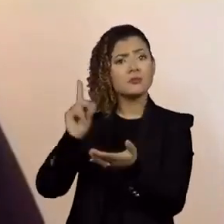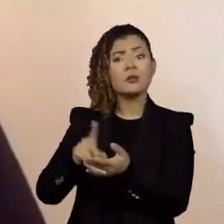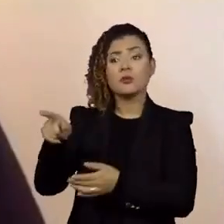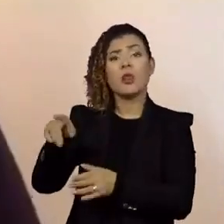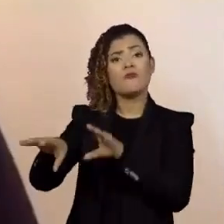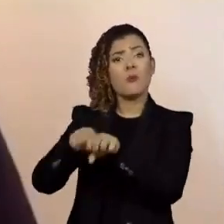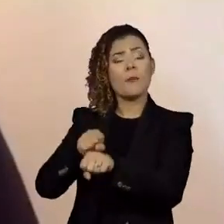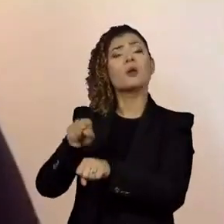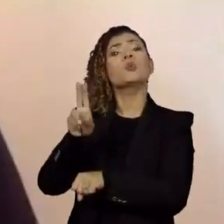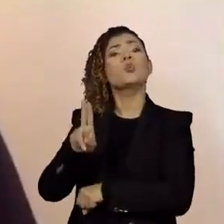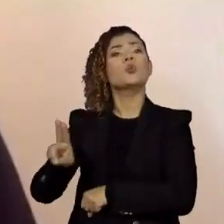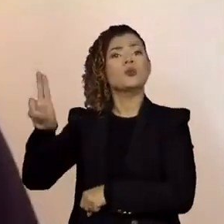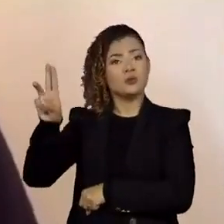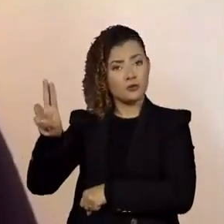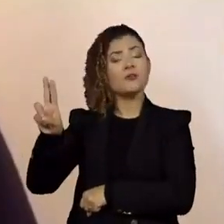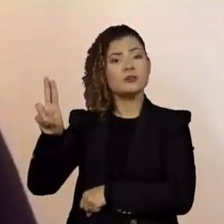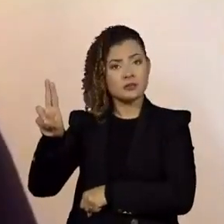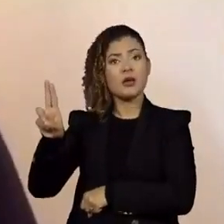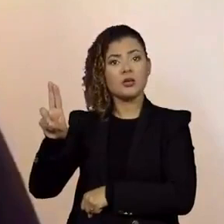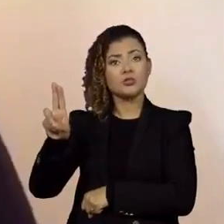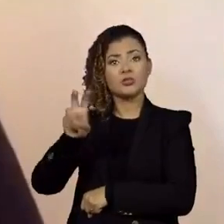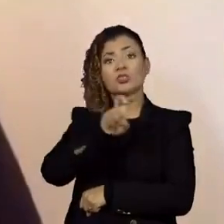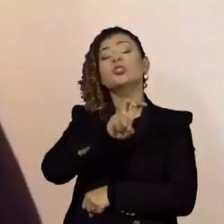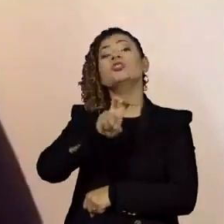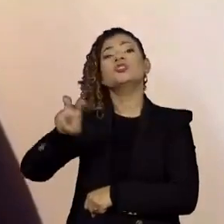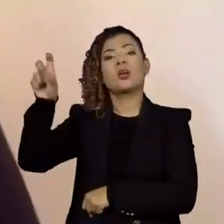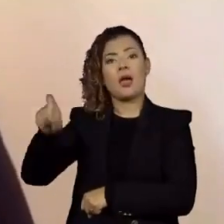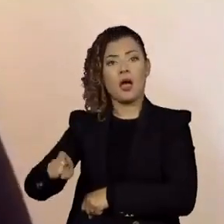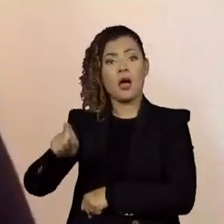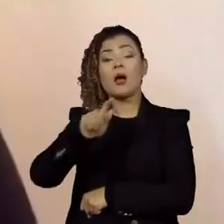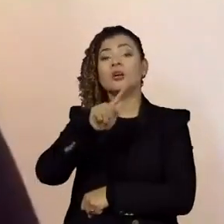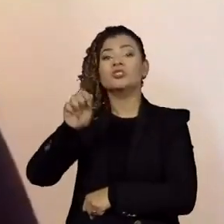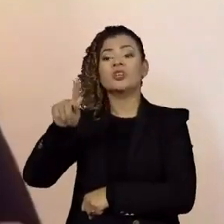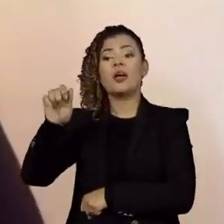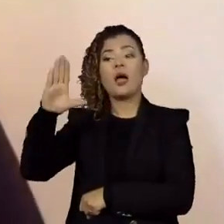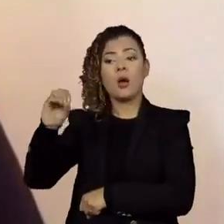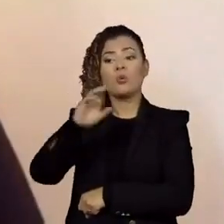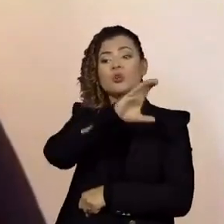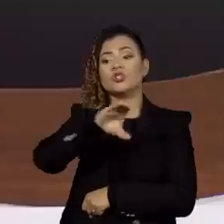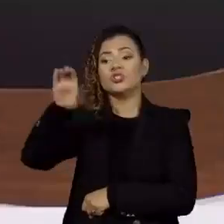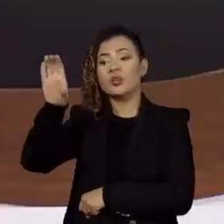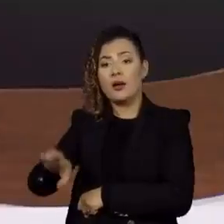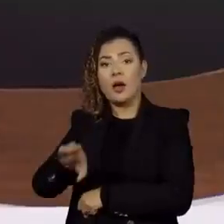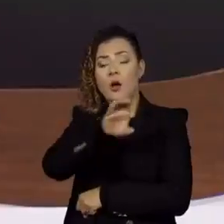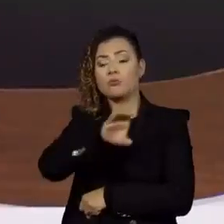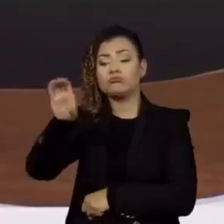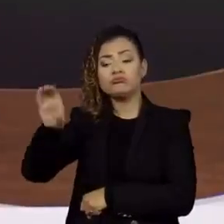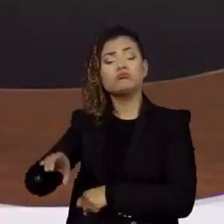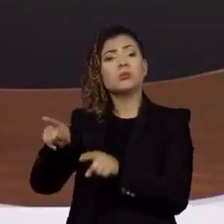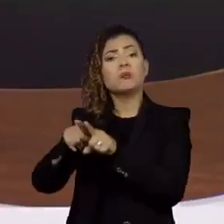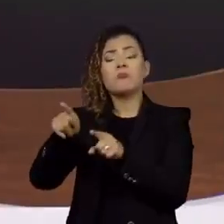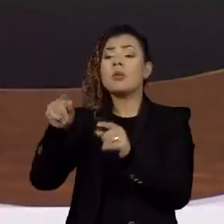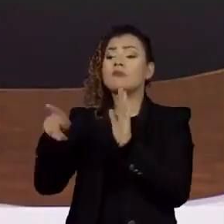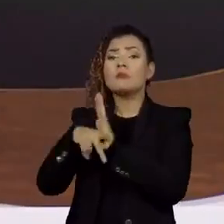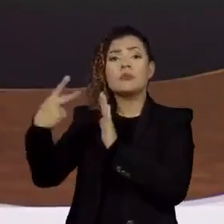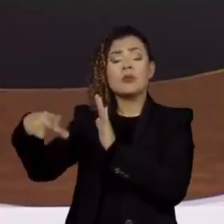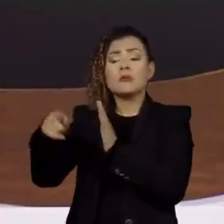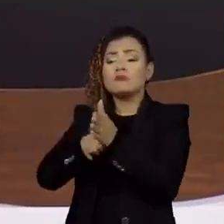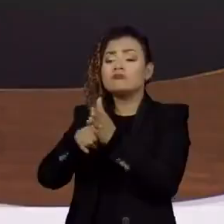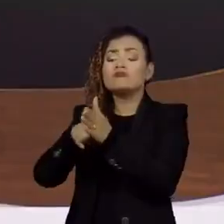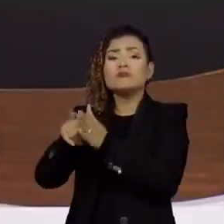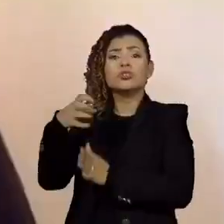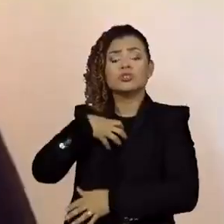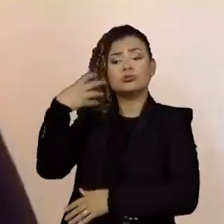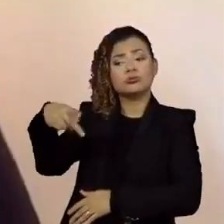Universidade de Chicago, que é a alma mater do neoliberalismo, desse liberalismo